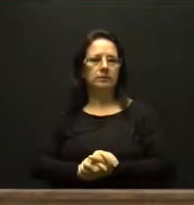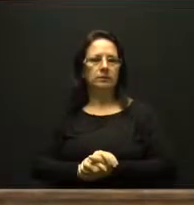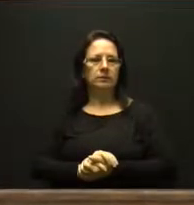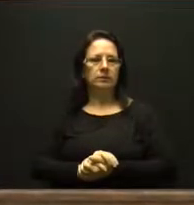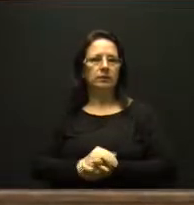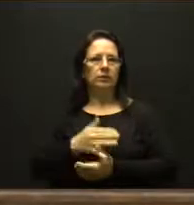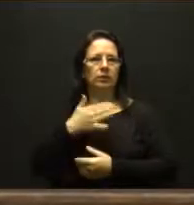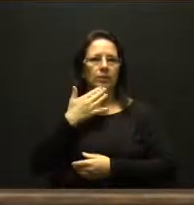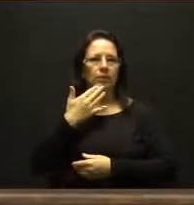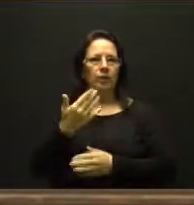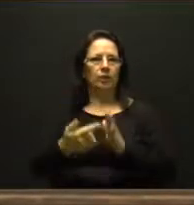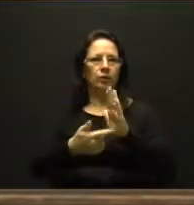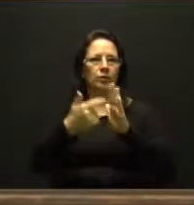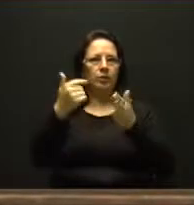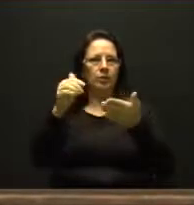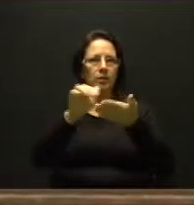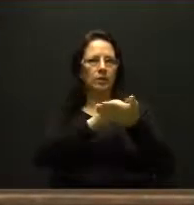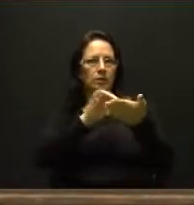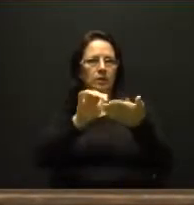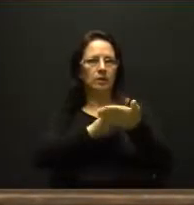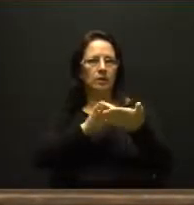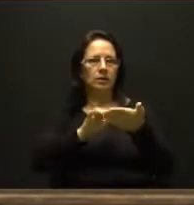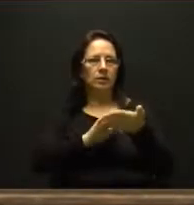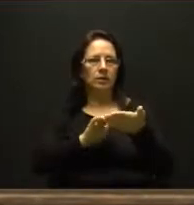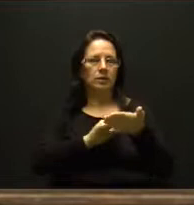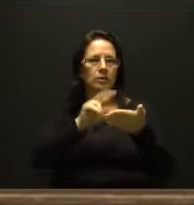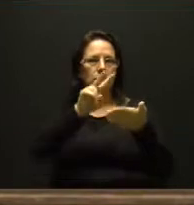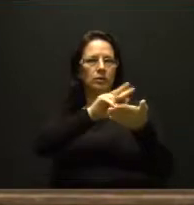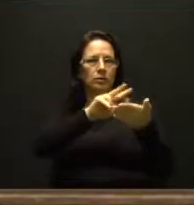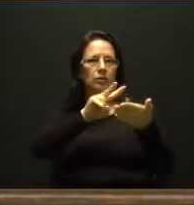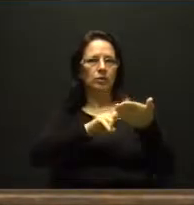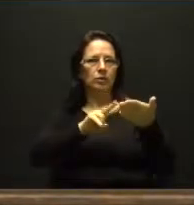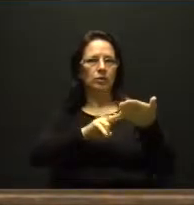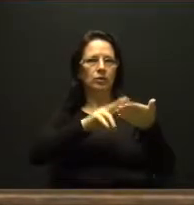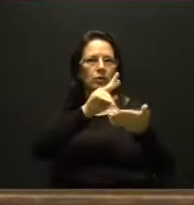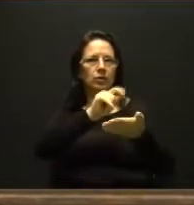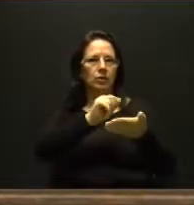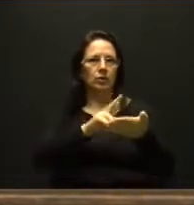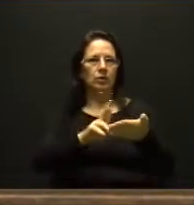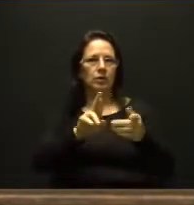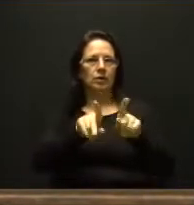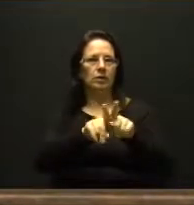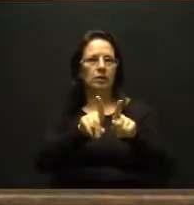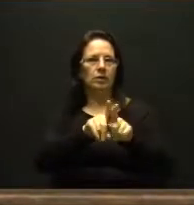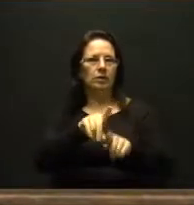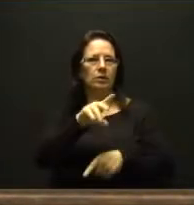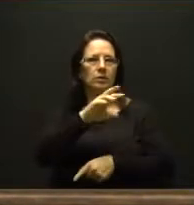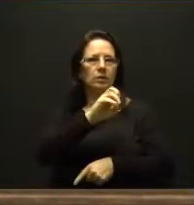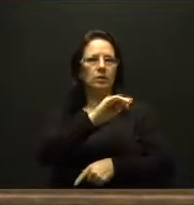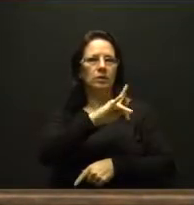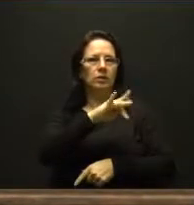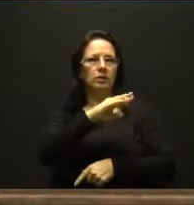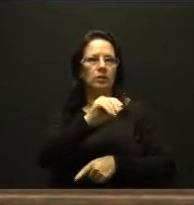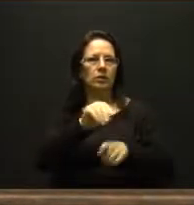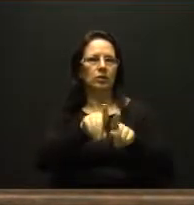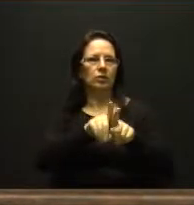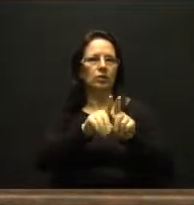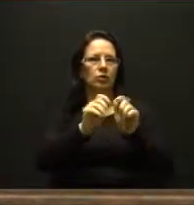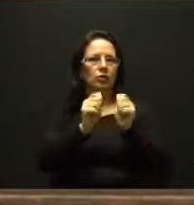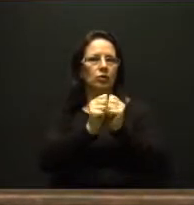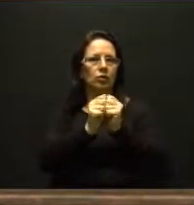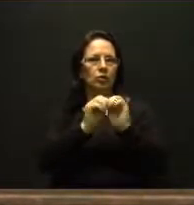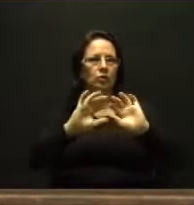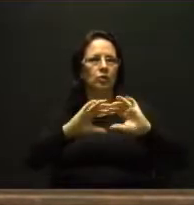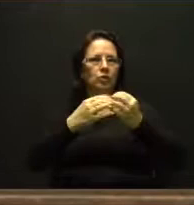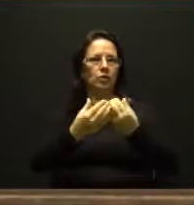solicito ao fim o primeiro secretário que proceda à leitura do parecer favorável à tramitação da propositura exarado em conjunto